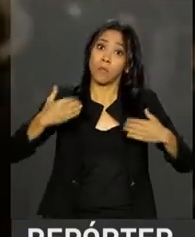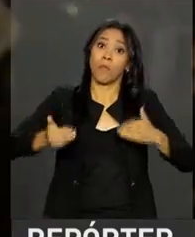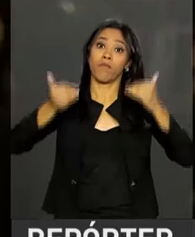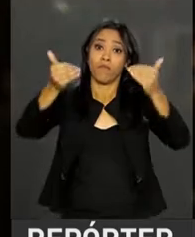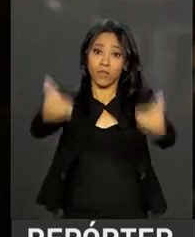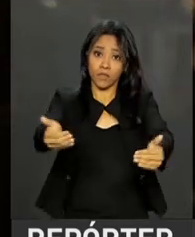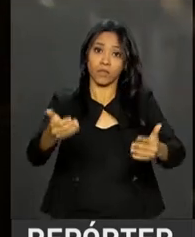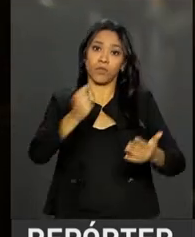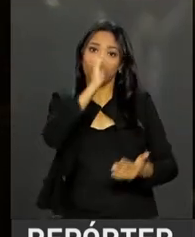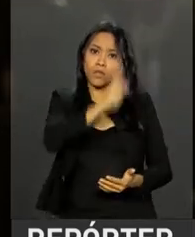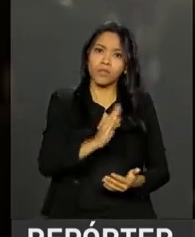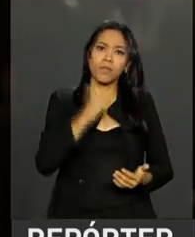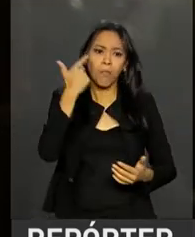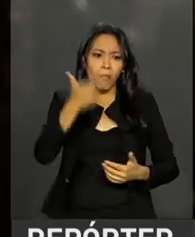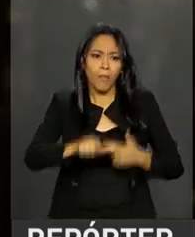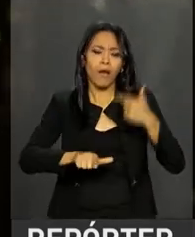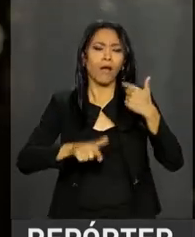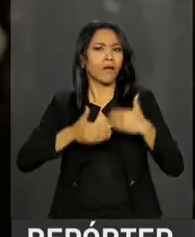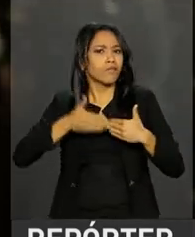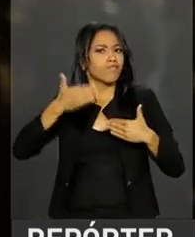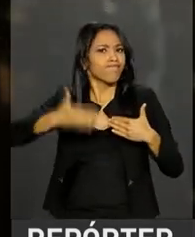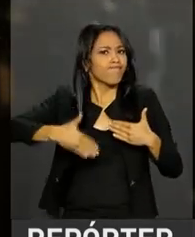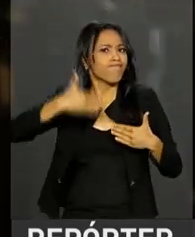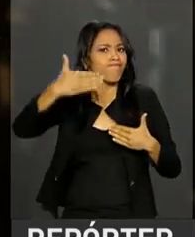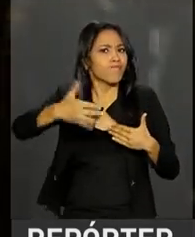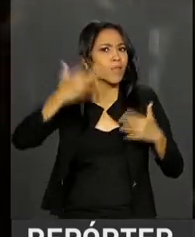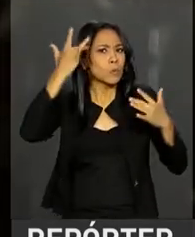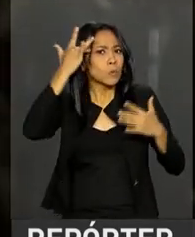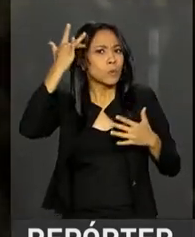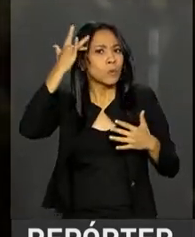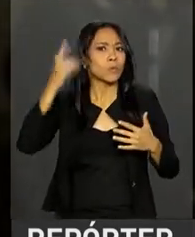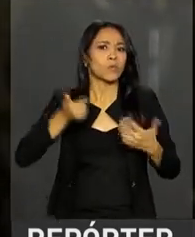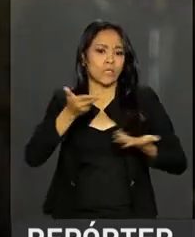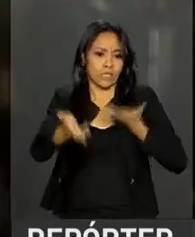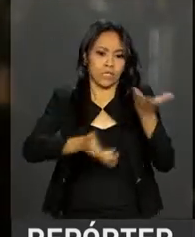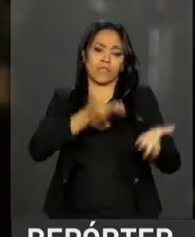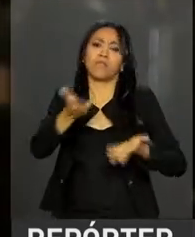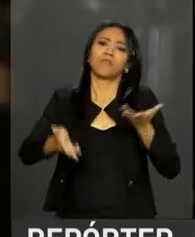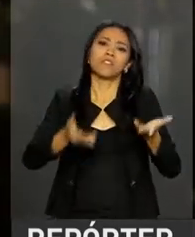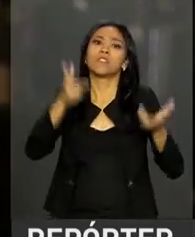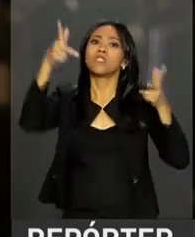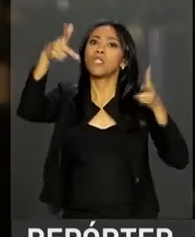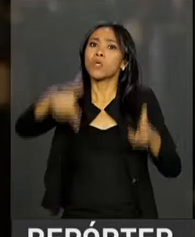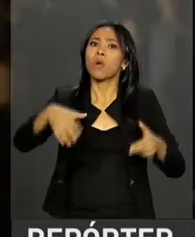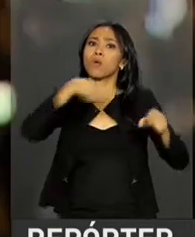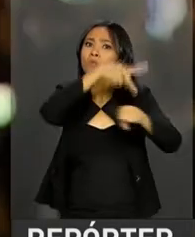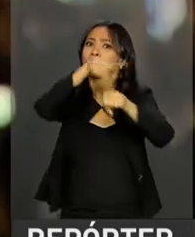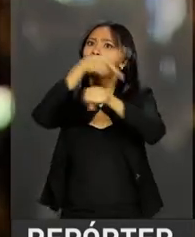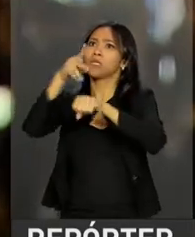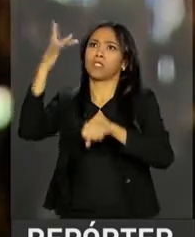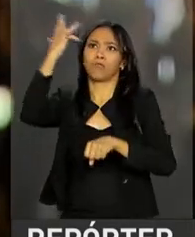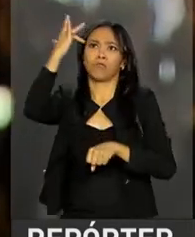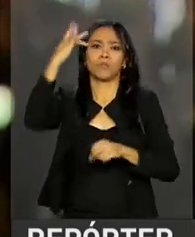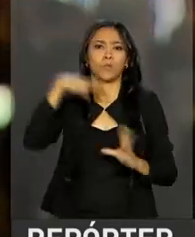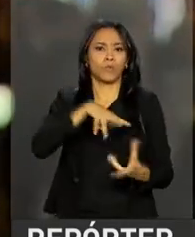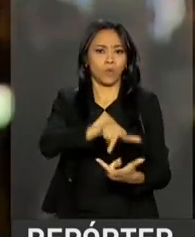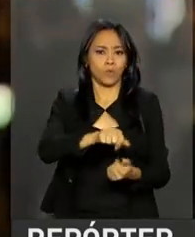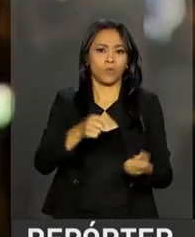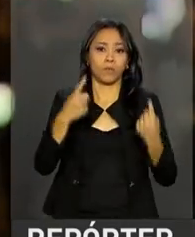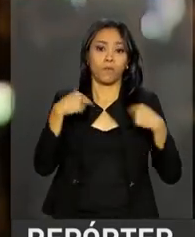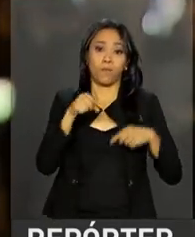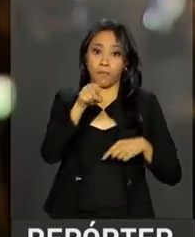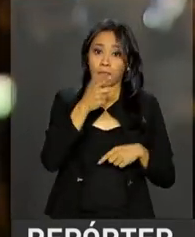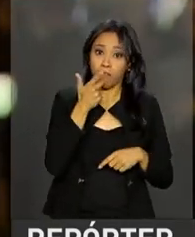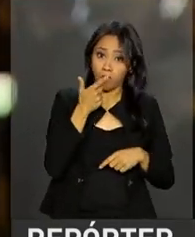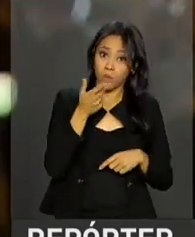Brasil cada vez mais se aproxima da qualidade de serviço que existe nos países mais avançados do mundo. Para o ministro, o